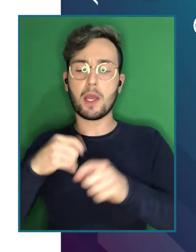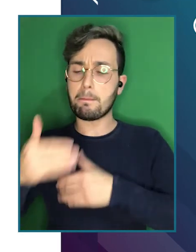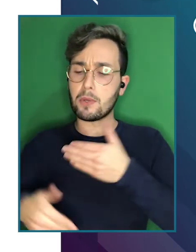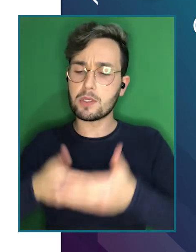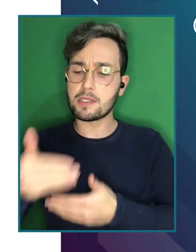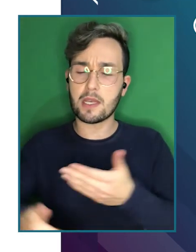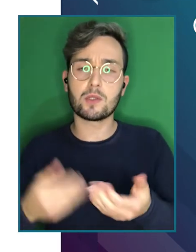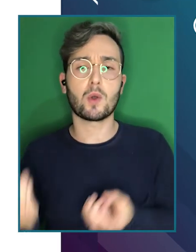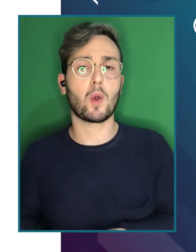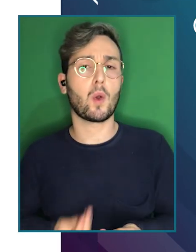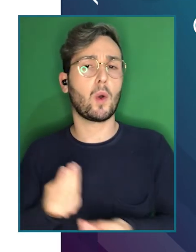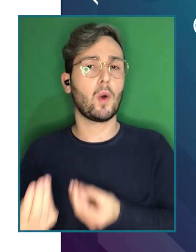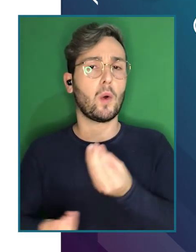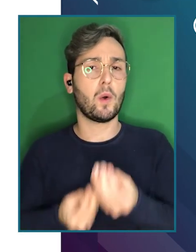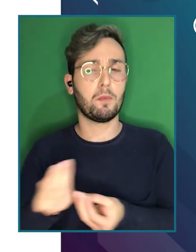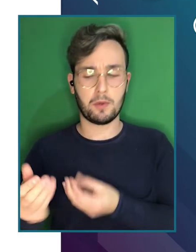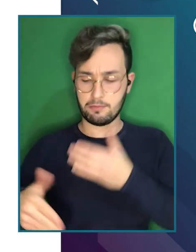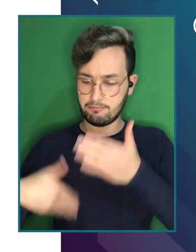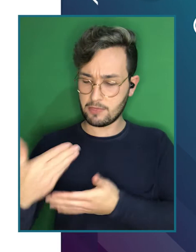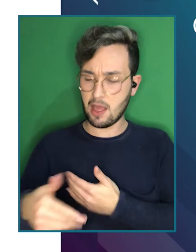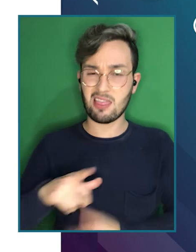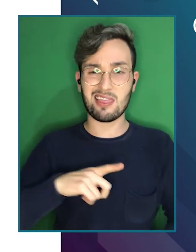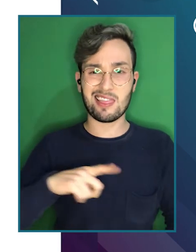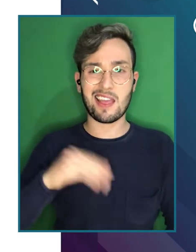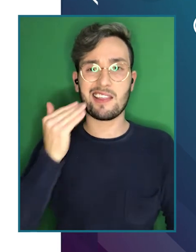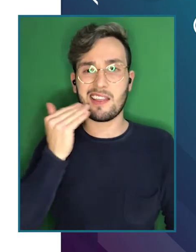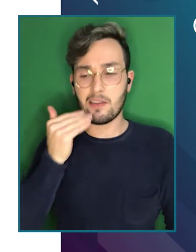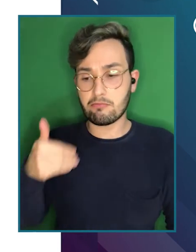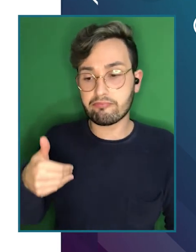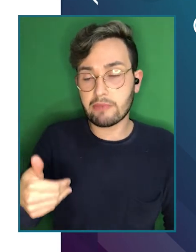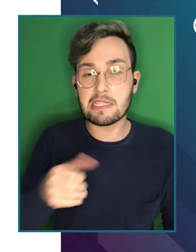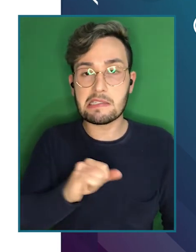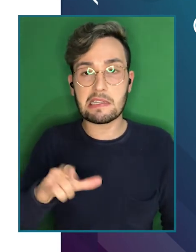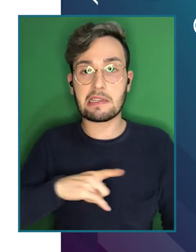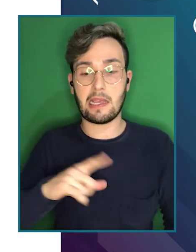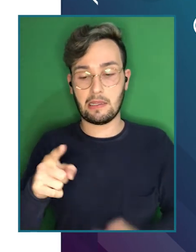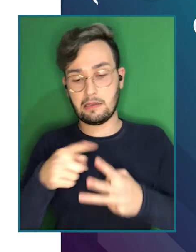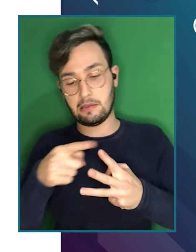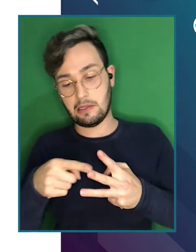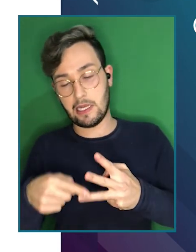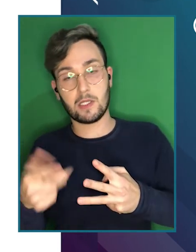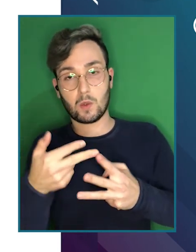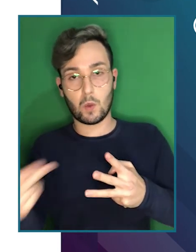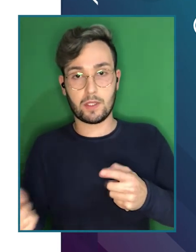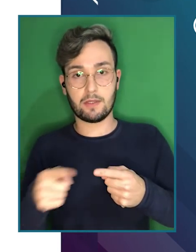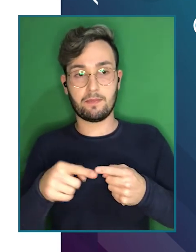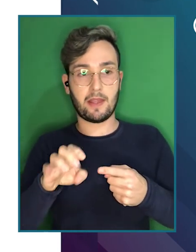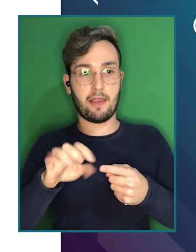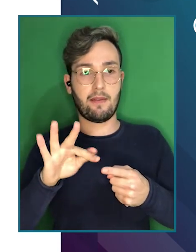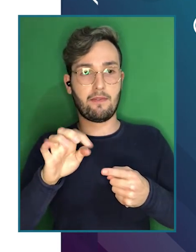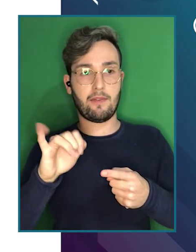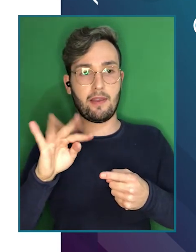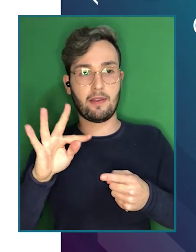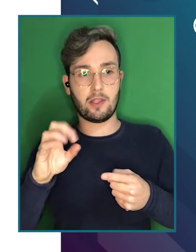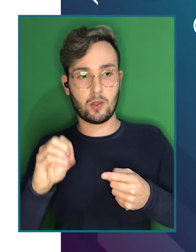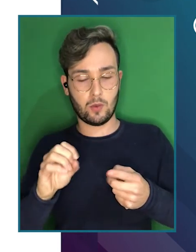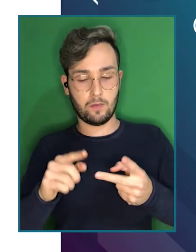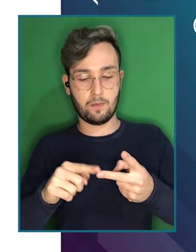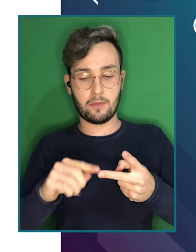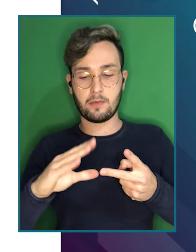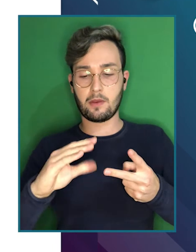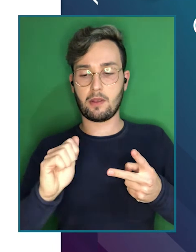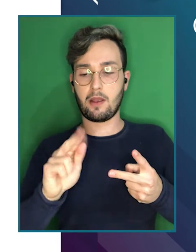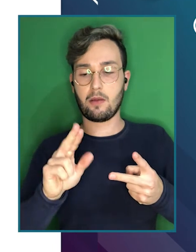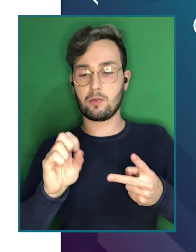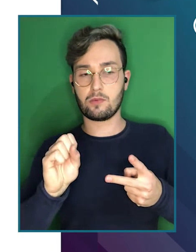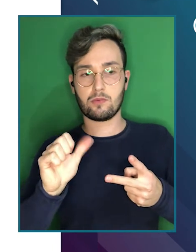um processo pode ser levado a operar de maneira deficiente e é composto por 3 elementos: efeito,